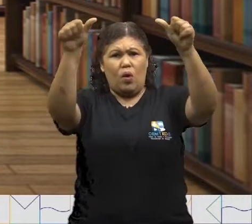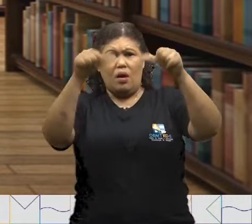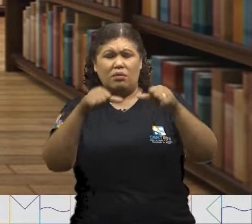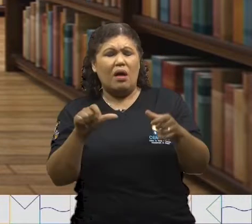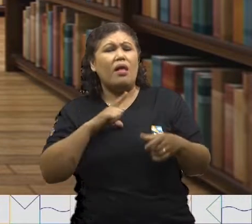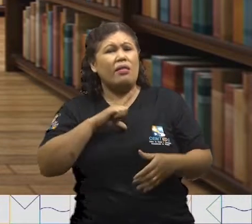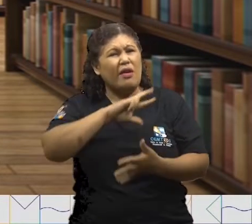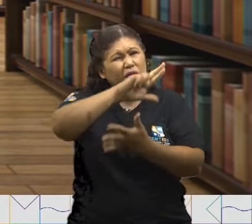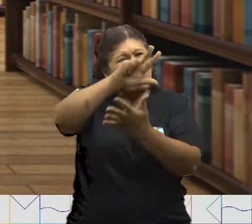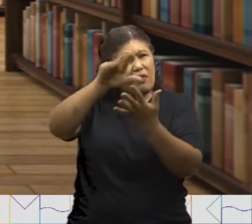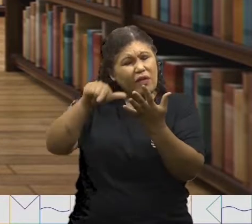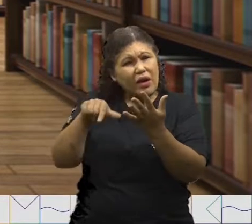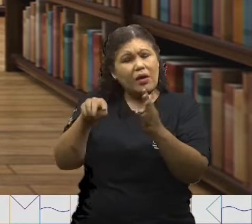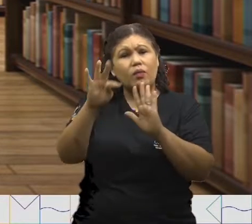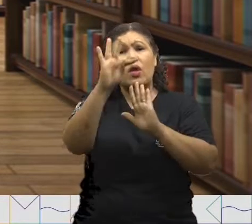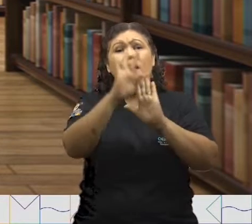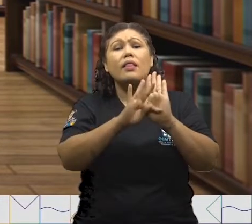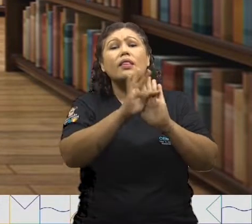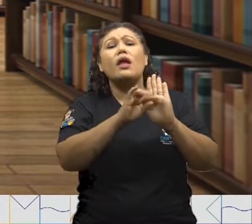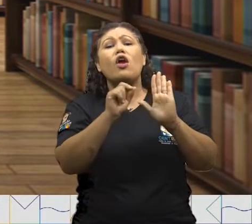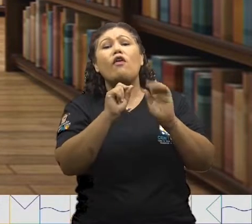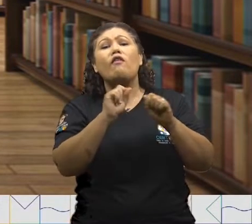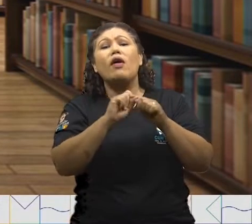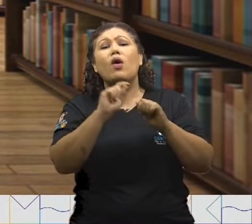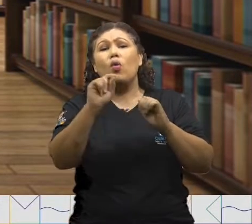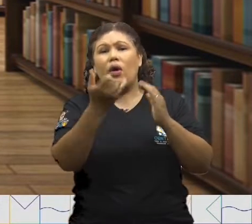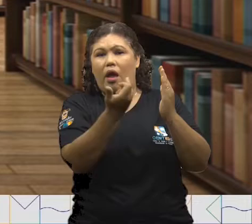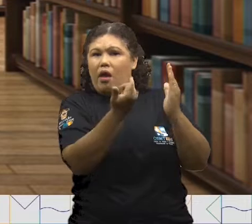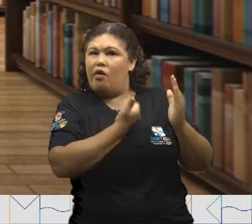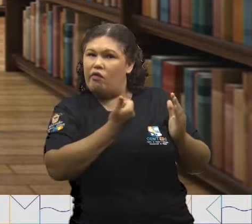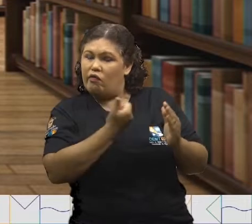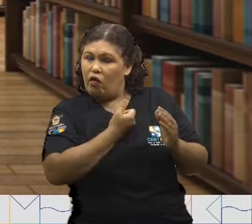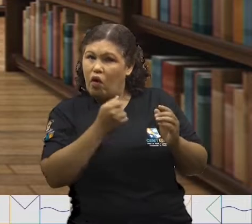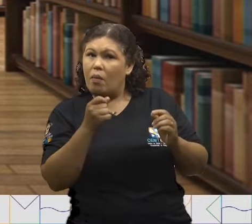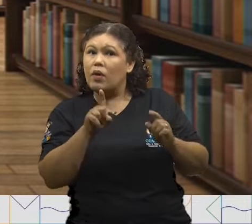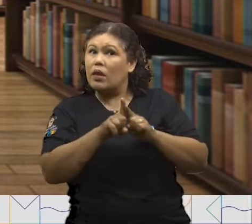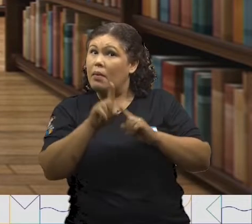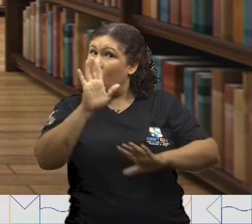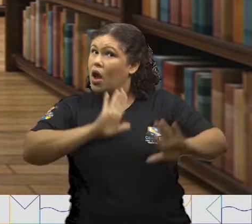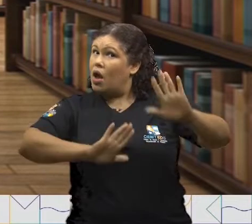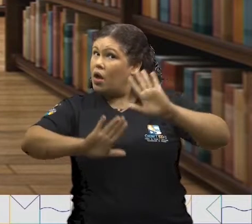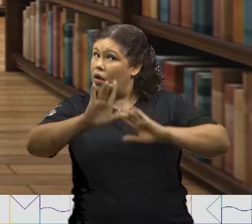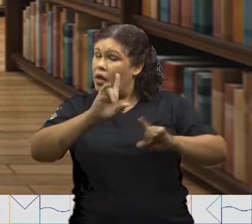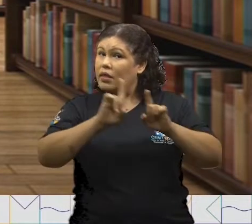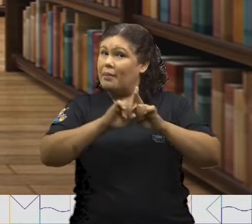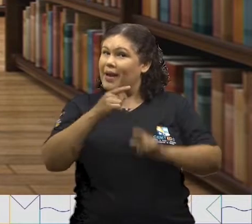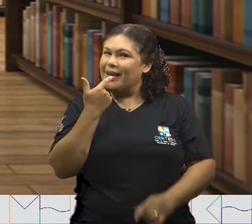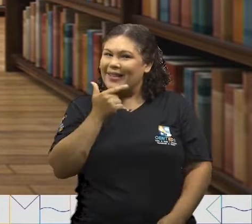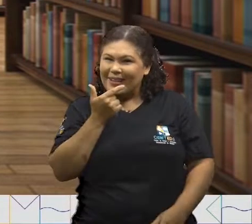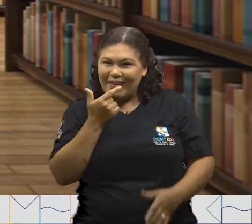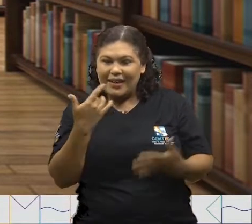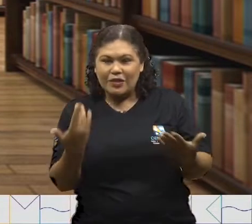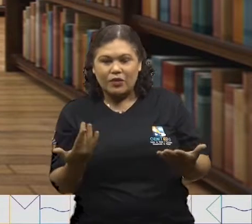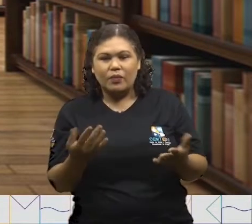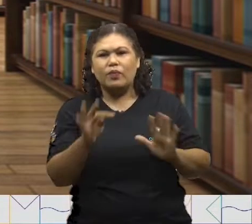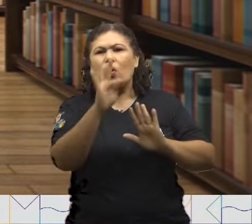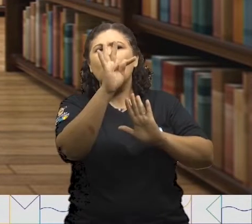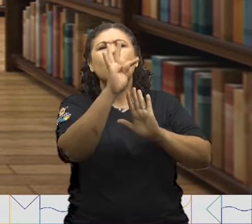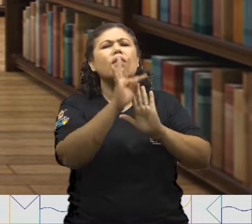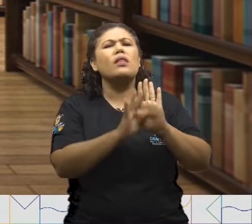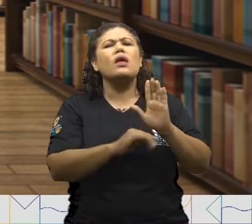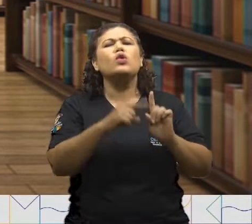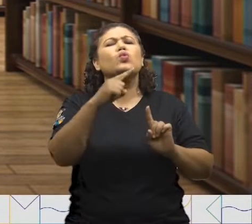também que os textos nos informam, alertam e até nos divertem. Um tipo de texto